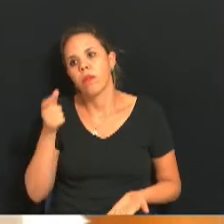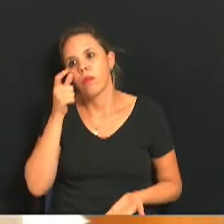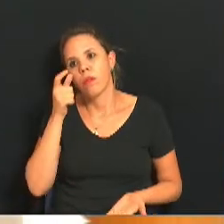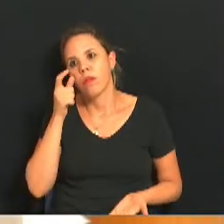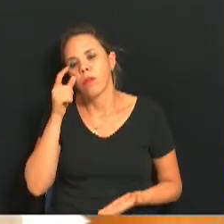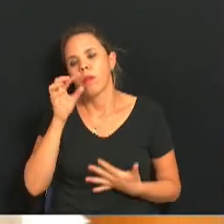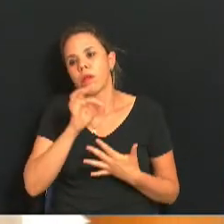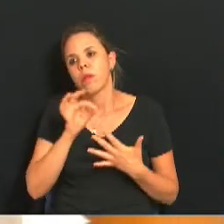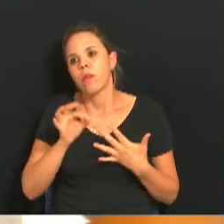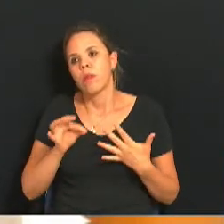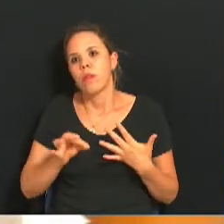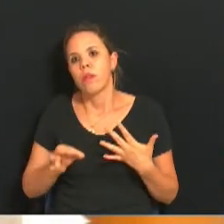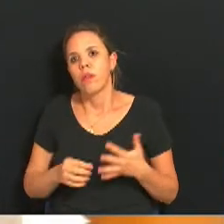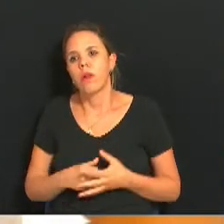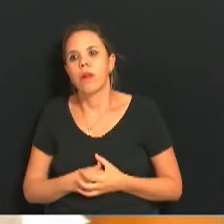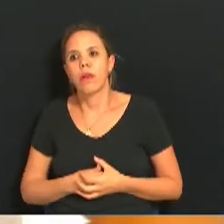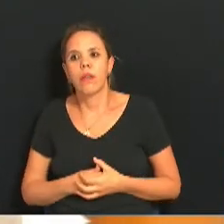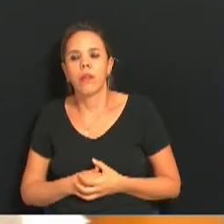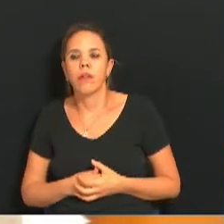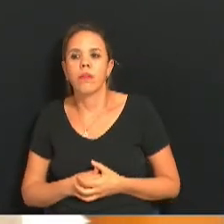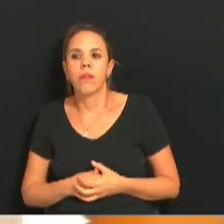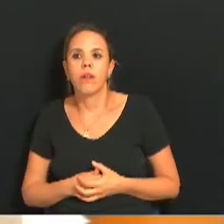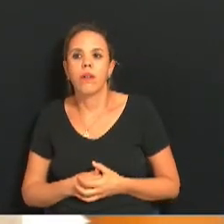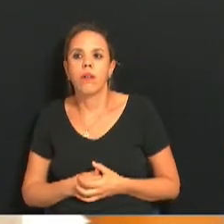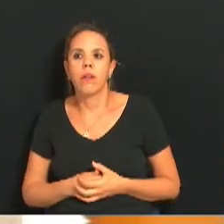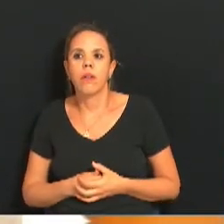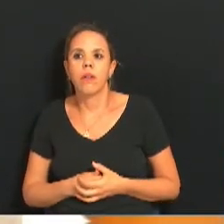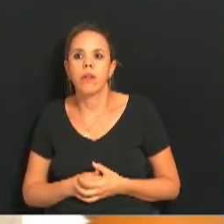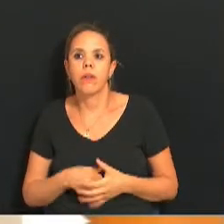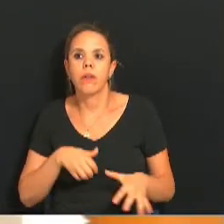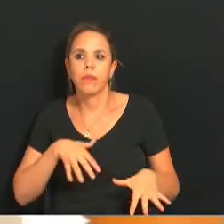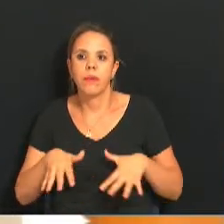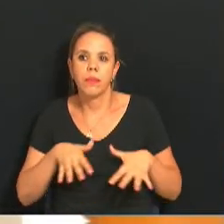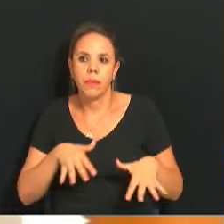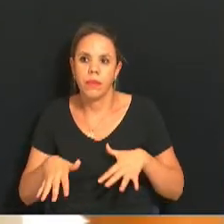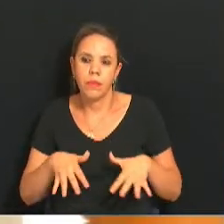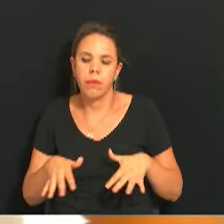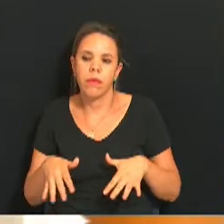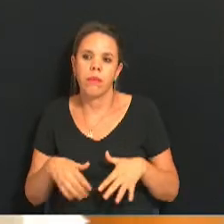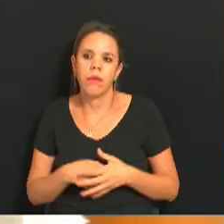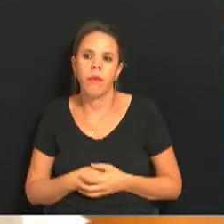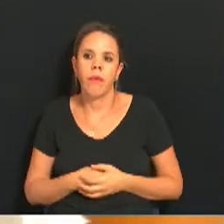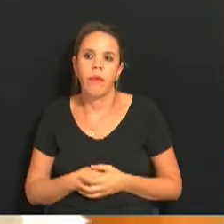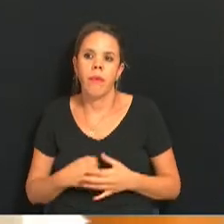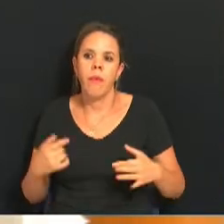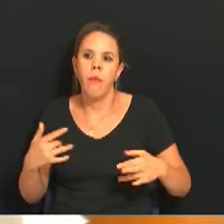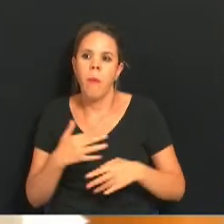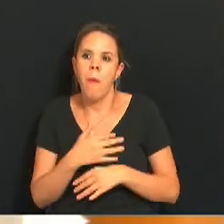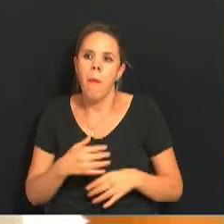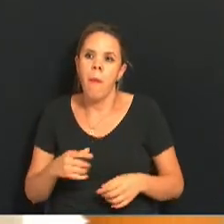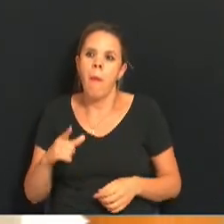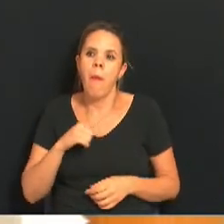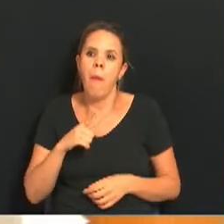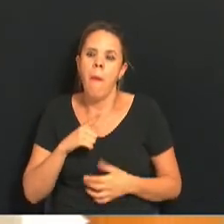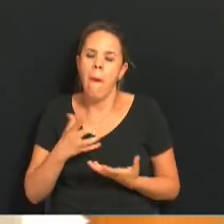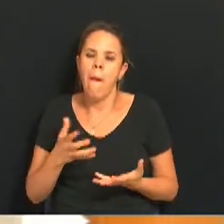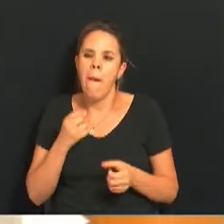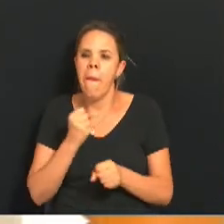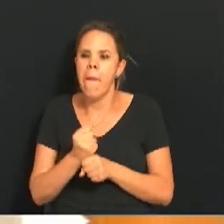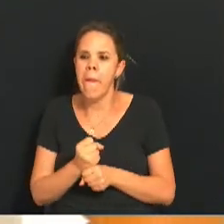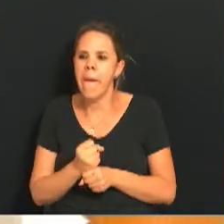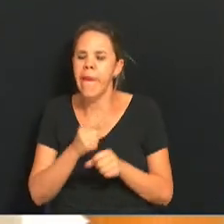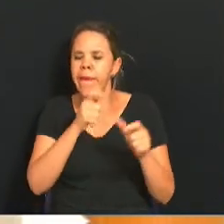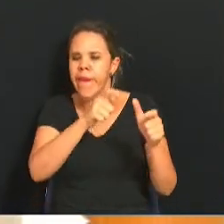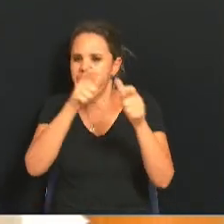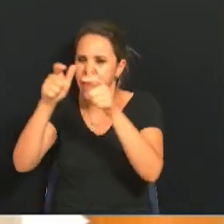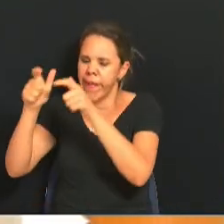tem um conjunto esse mobilidade desenvolvimento urbano e vai revitalizar todos aqueles